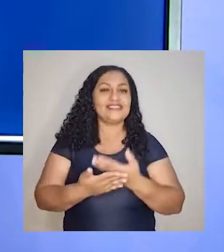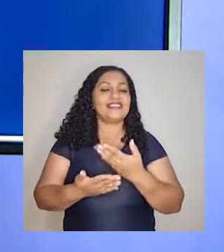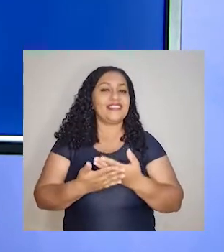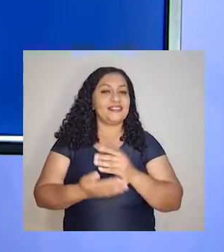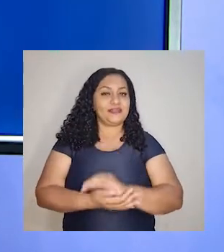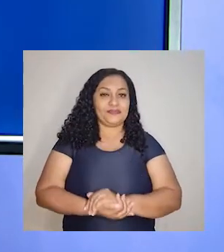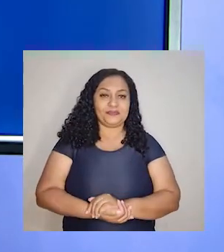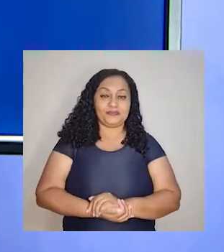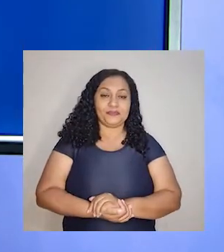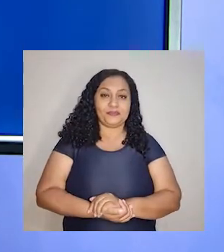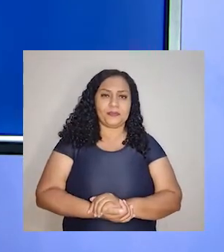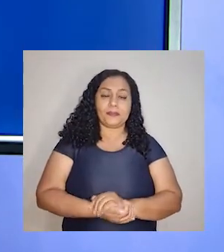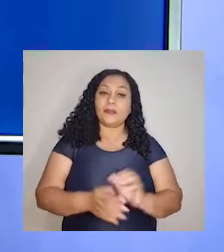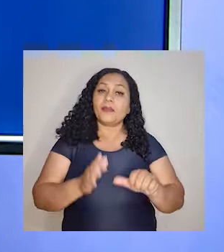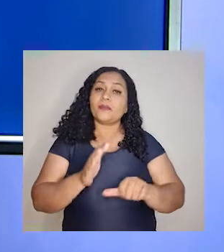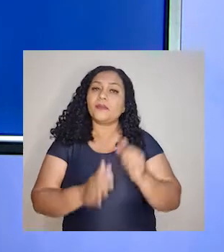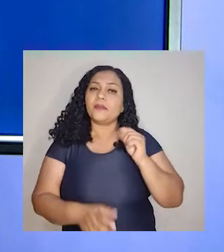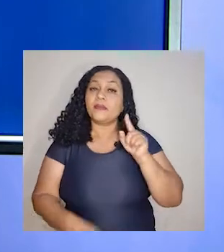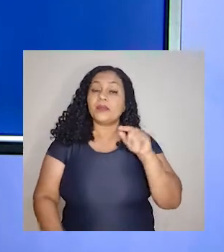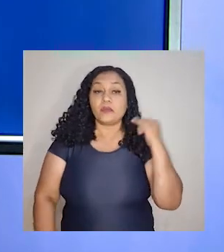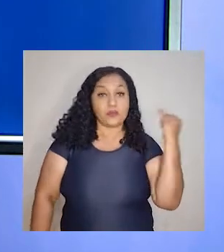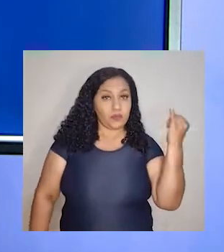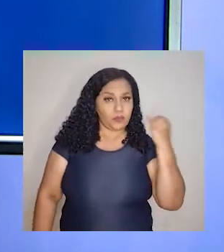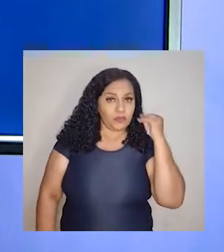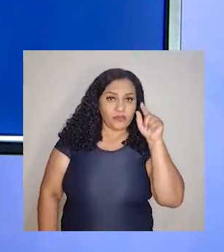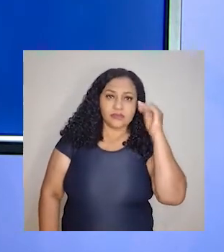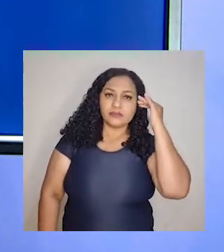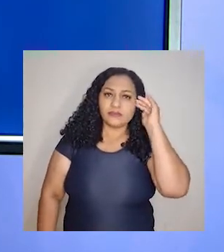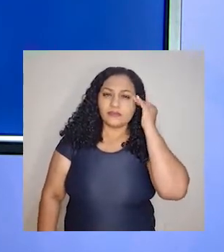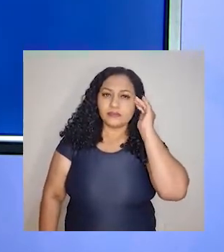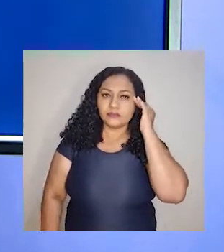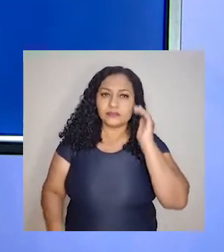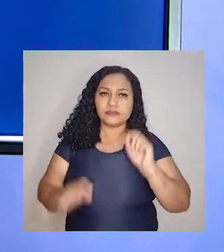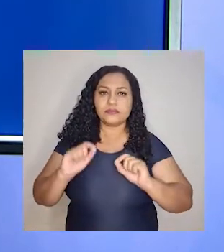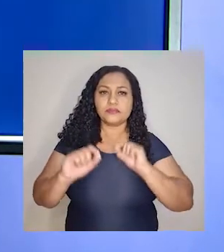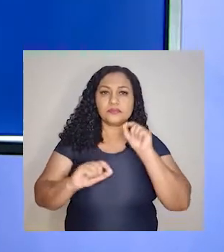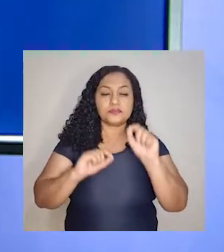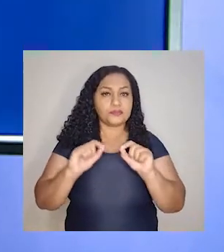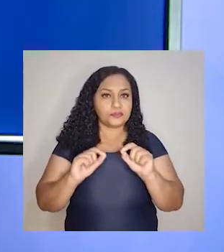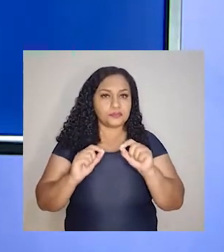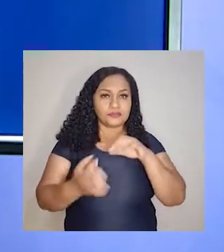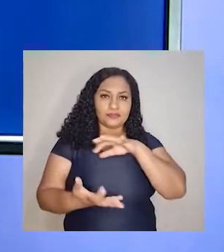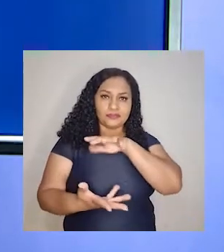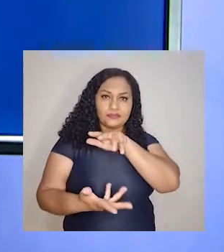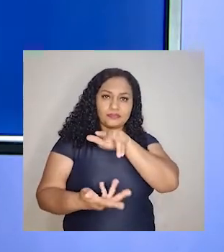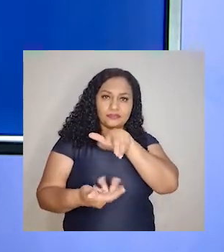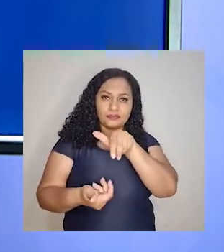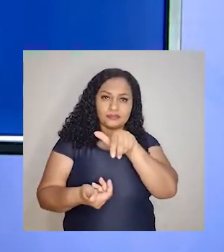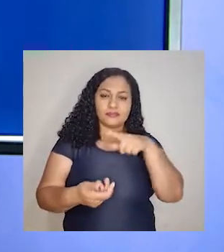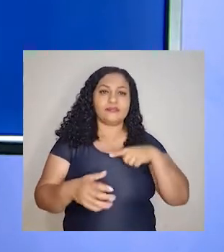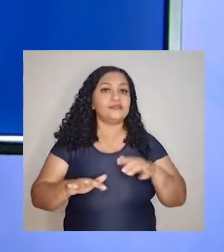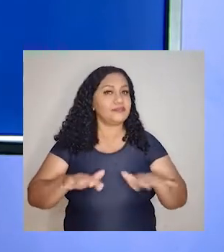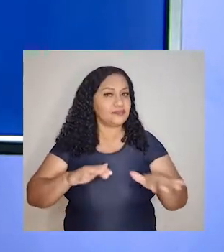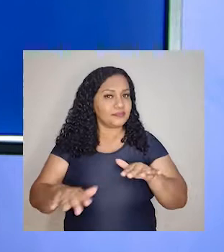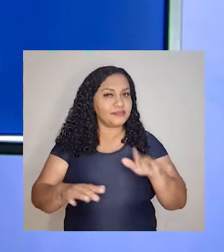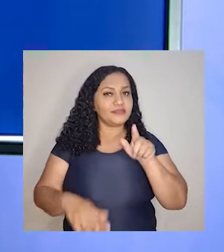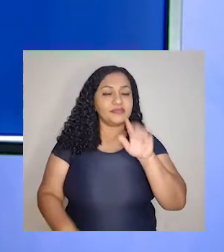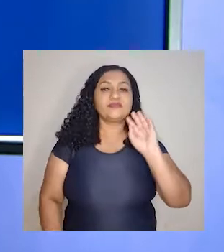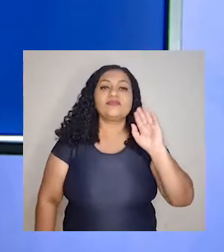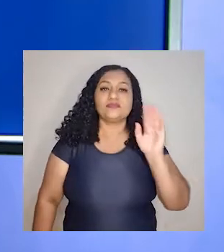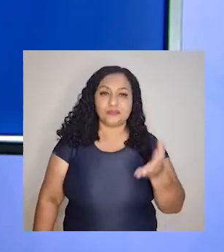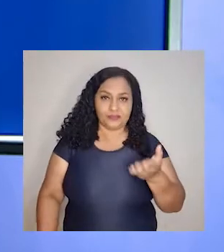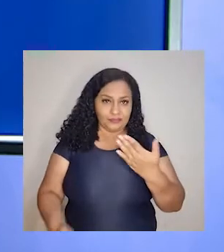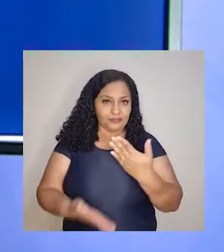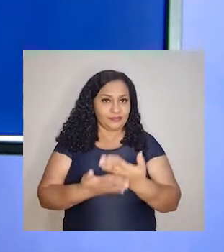de hoje então foca na aula hein presta atenção pessoal primeira coisa é importante que você entenda o ciente a